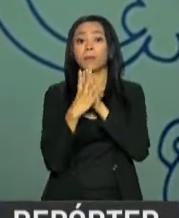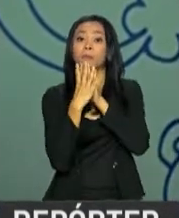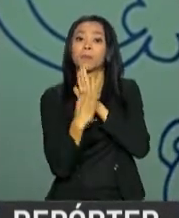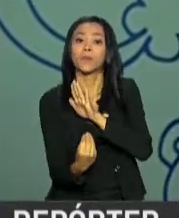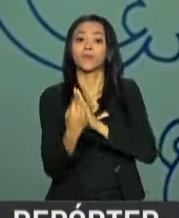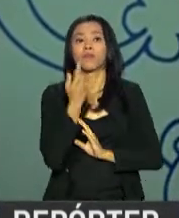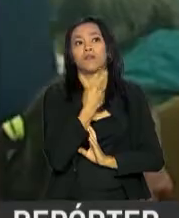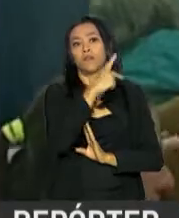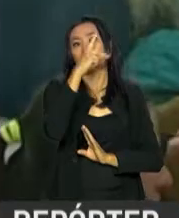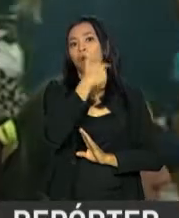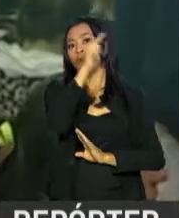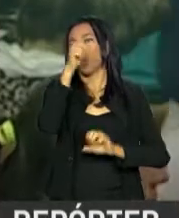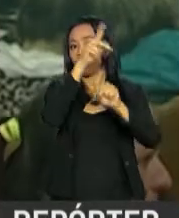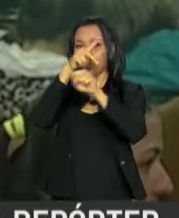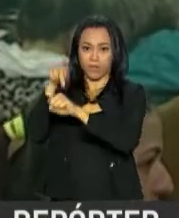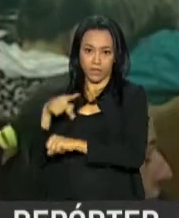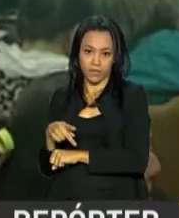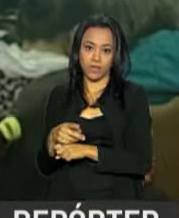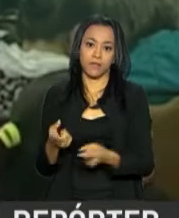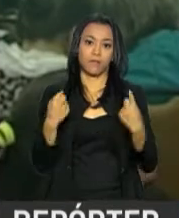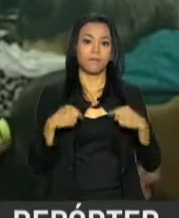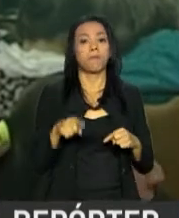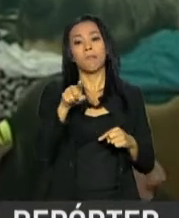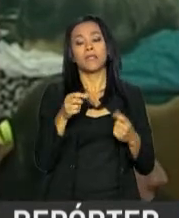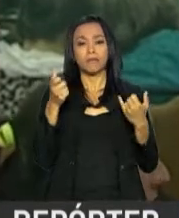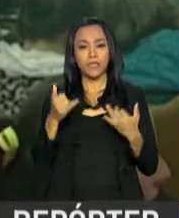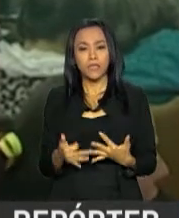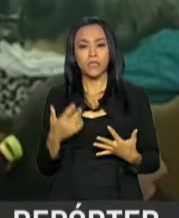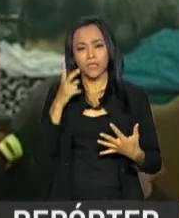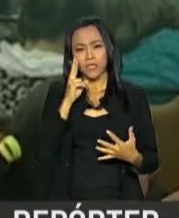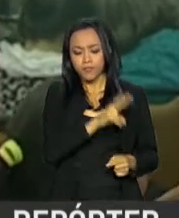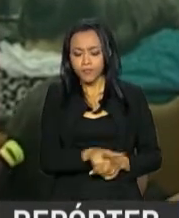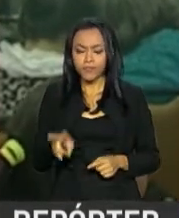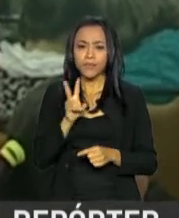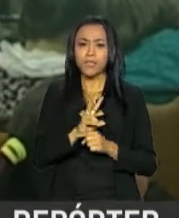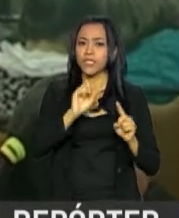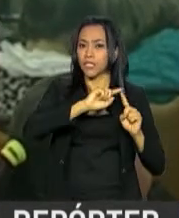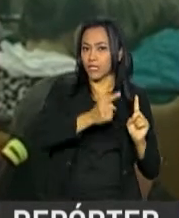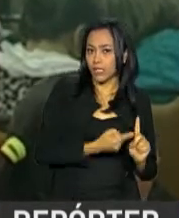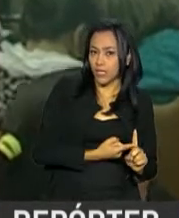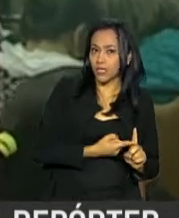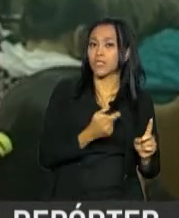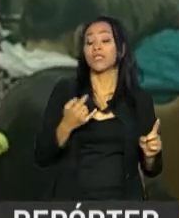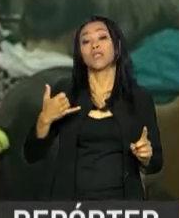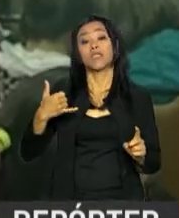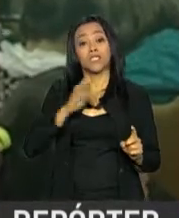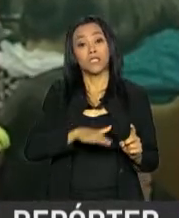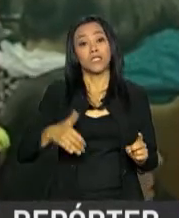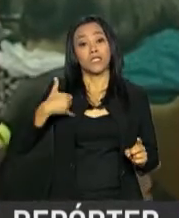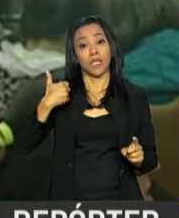para outros países. O Criança Feliz faz o acompanhamento semanal de gestantes e crianças de 0 a 3 anos que